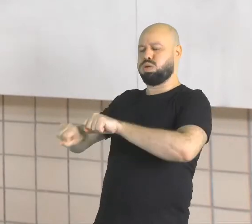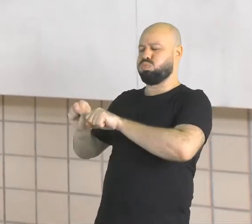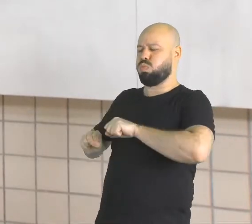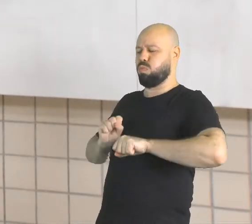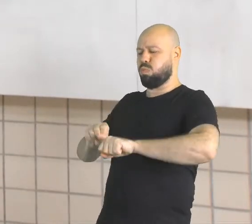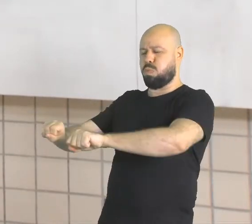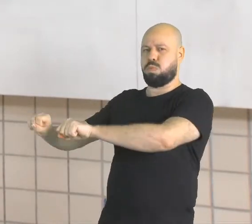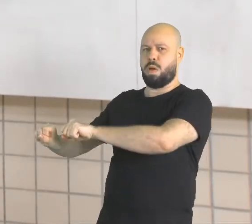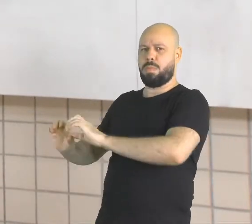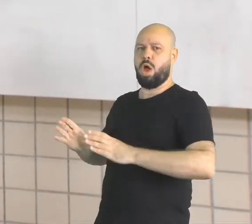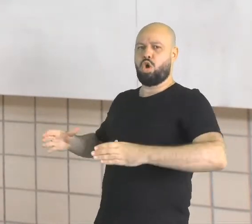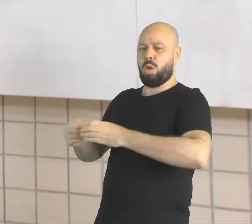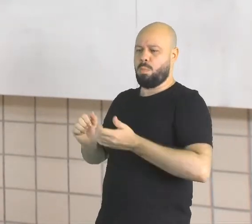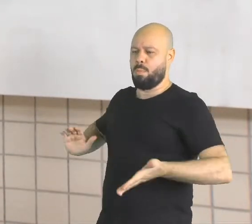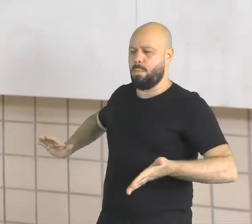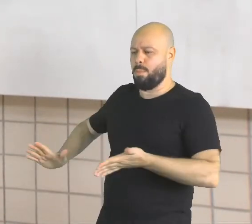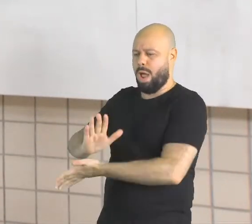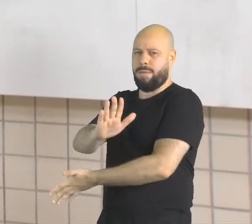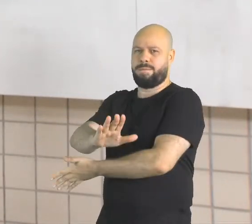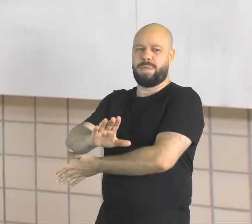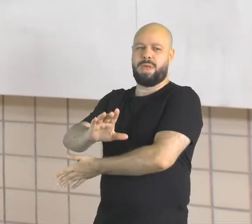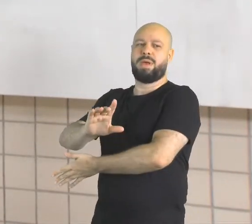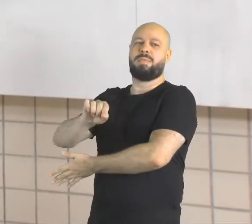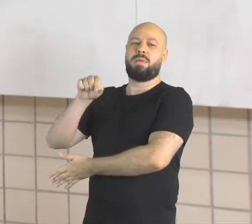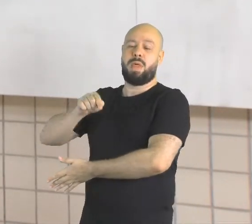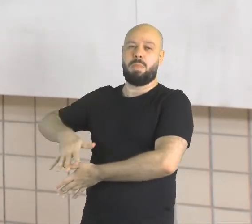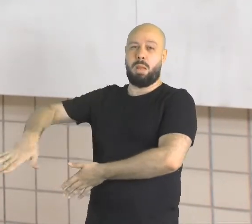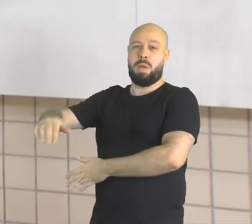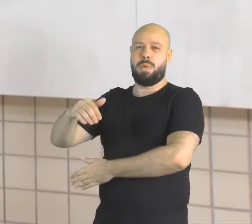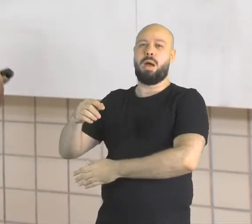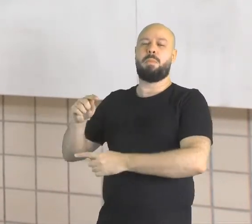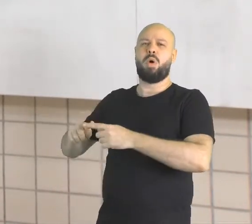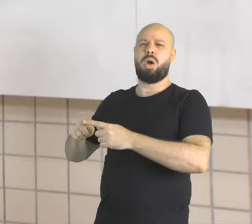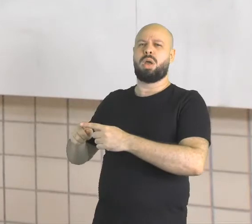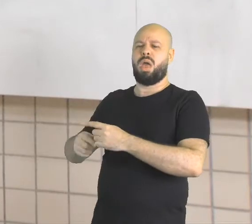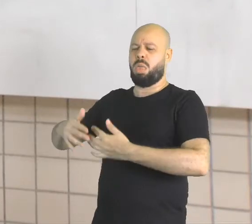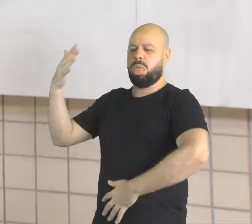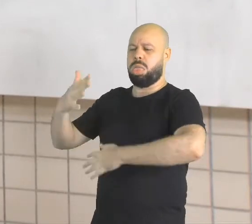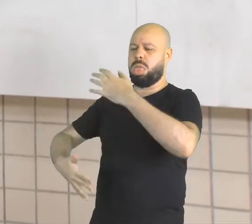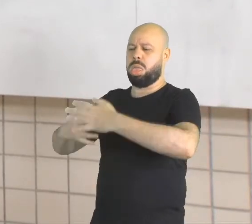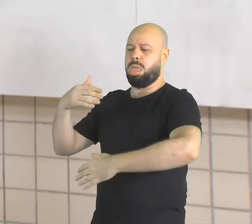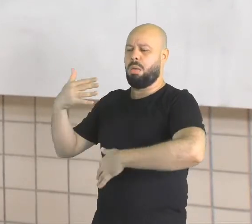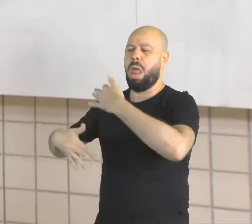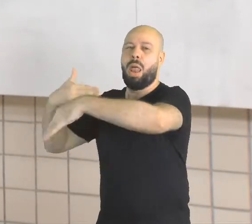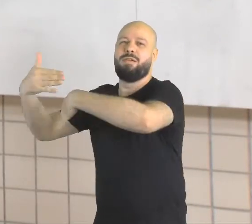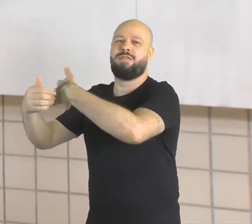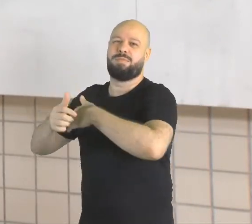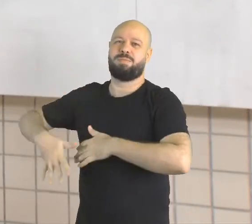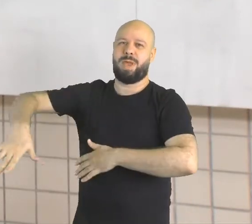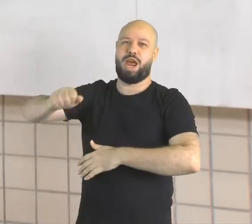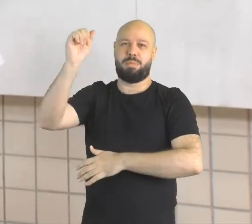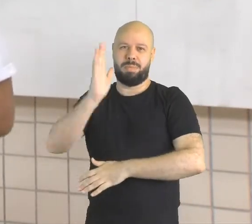consideradas selvagens e que atrapalhassem o desenvolvimento econômico das regiões aqui no nosso